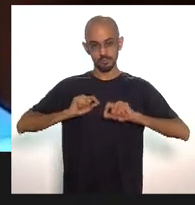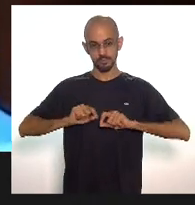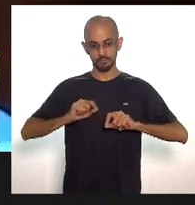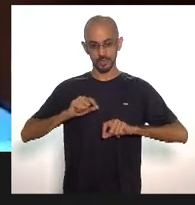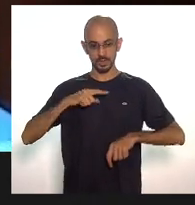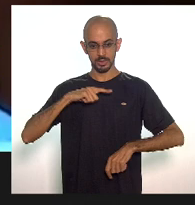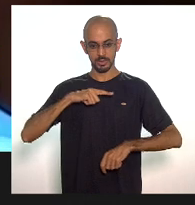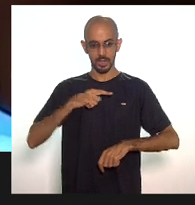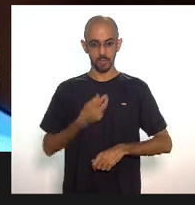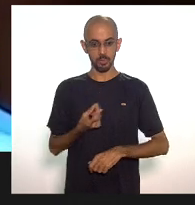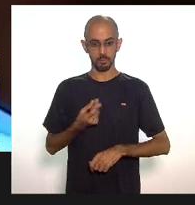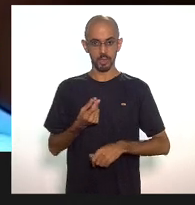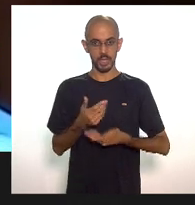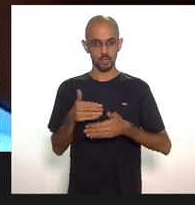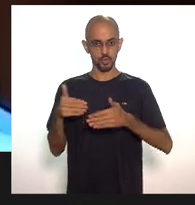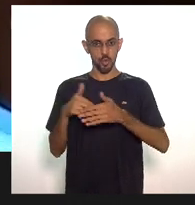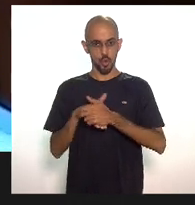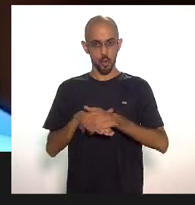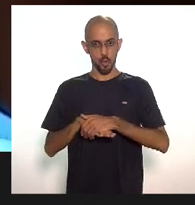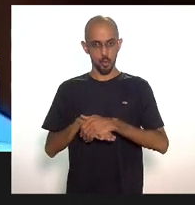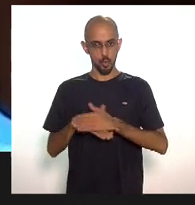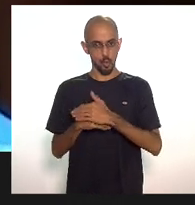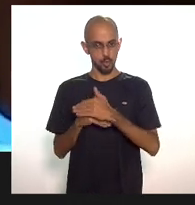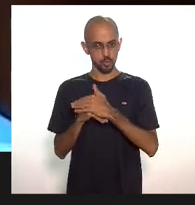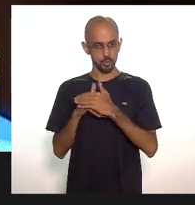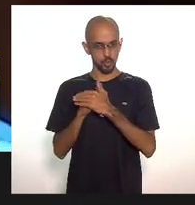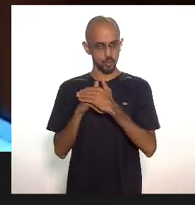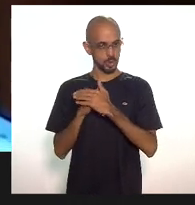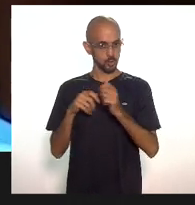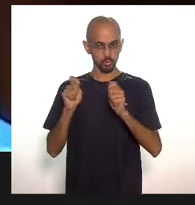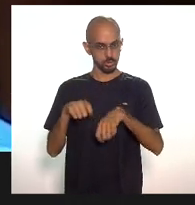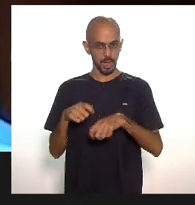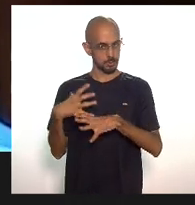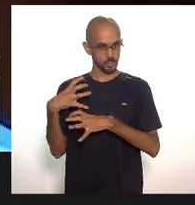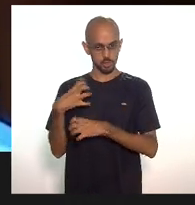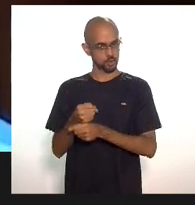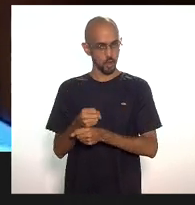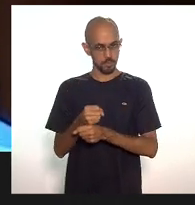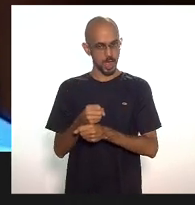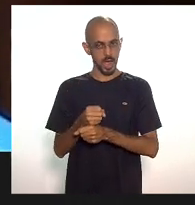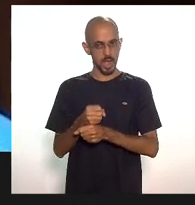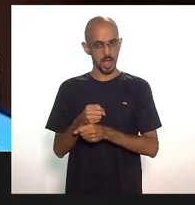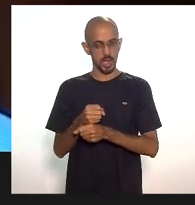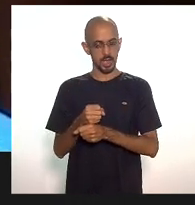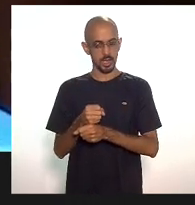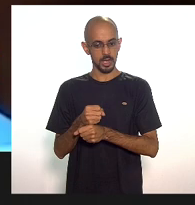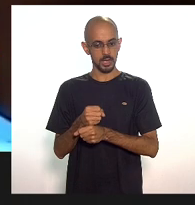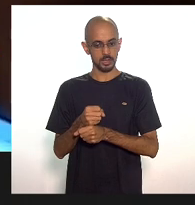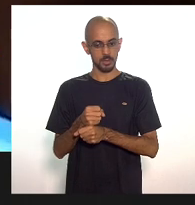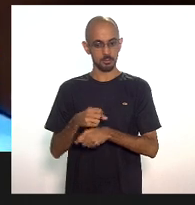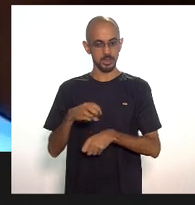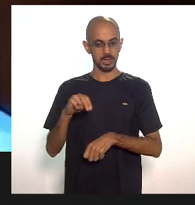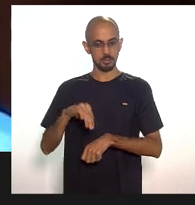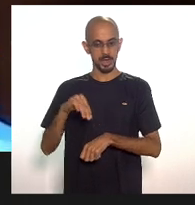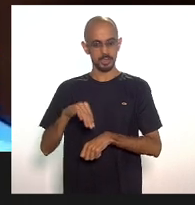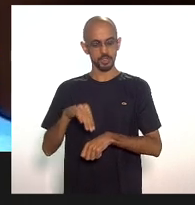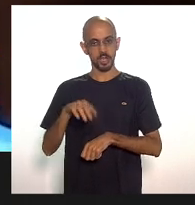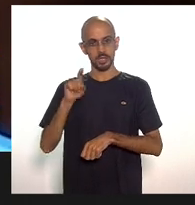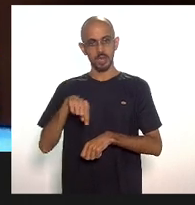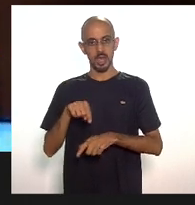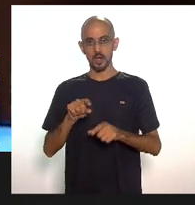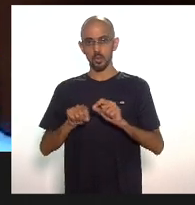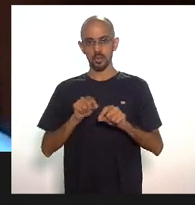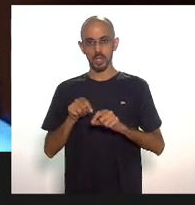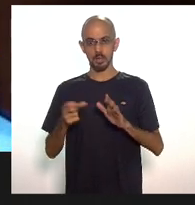preço oculto, um preço não dimensionável materialmente, né, pela matemática, que é o impacto de